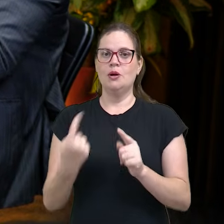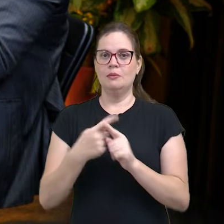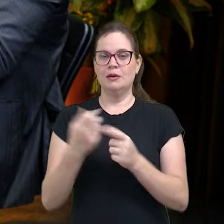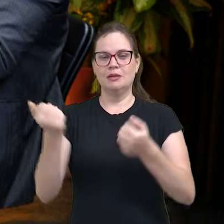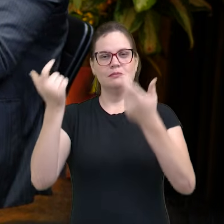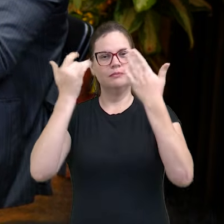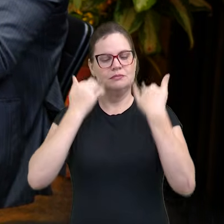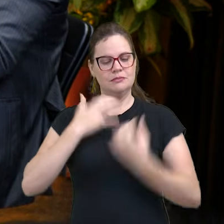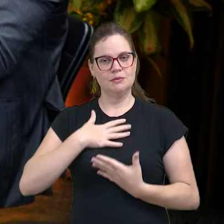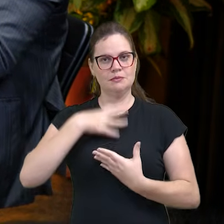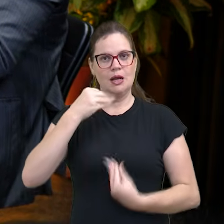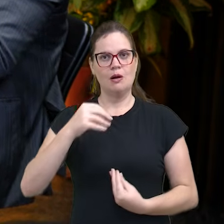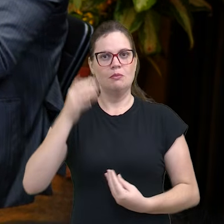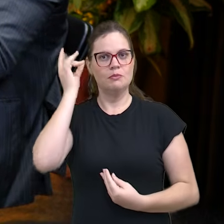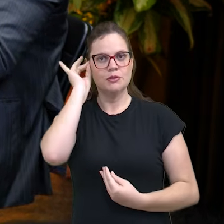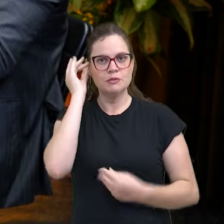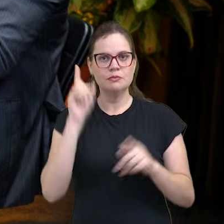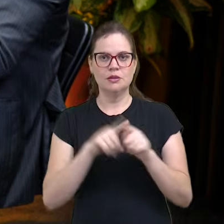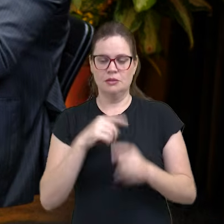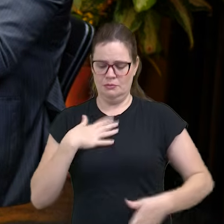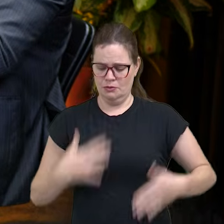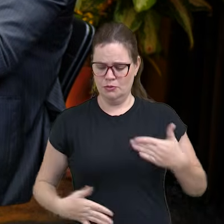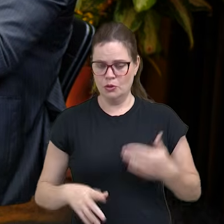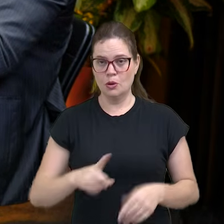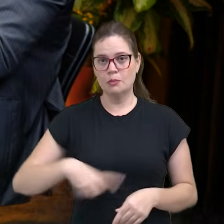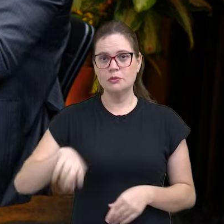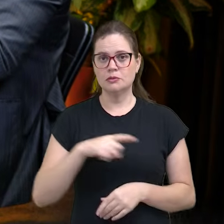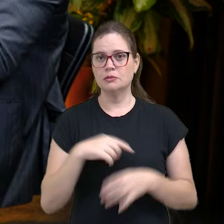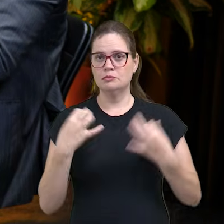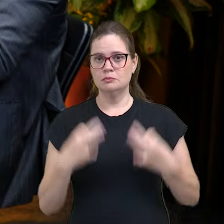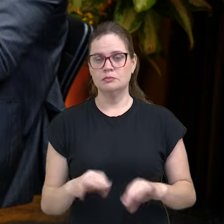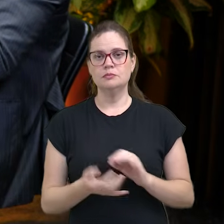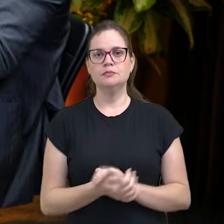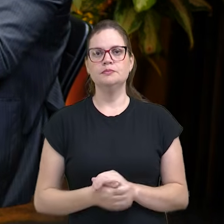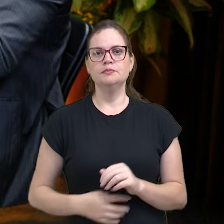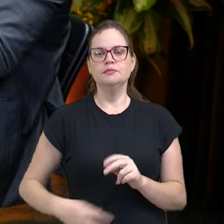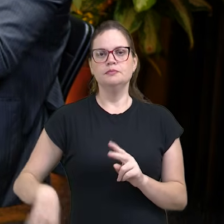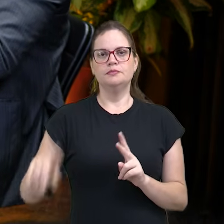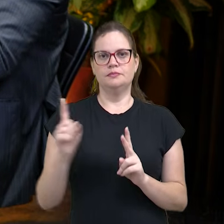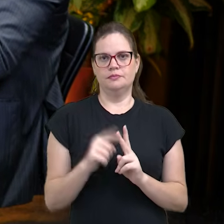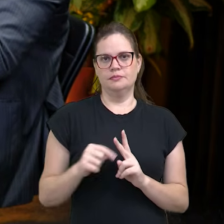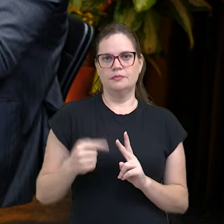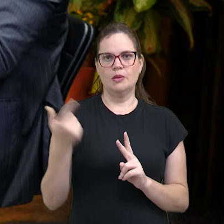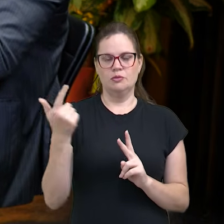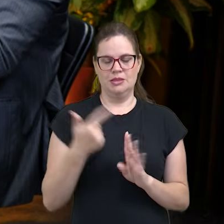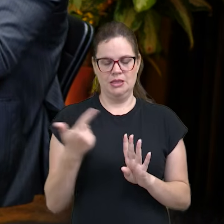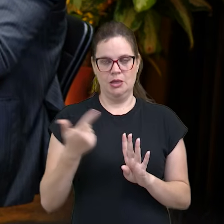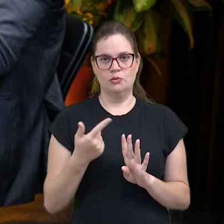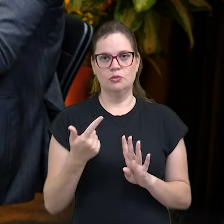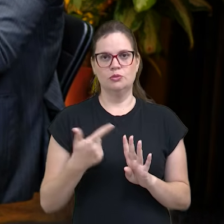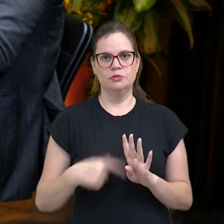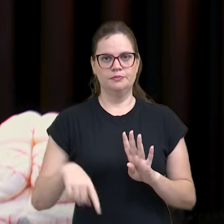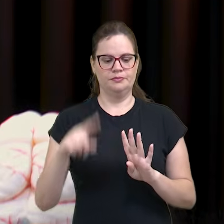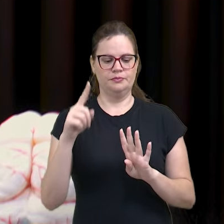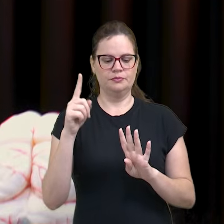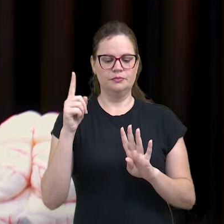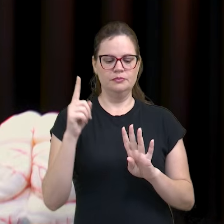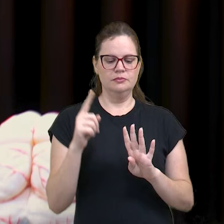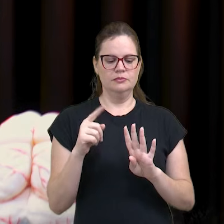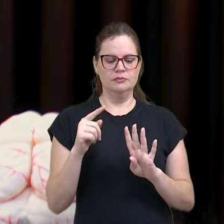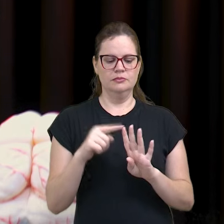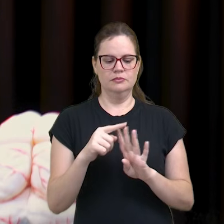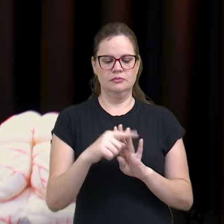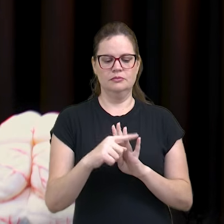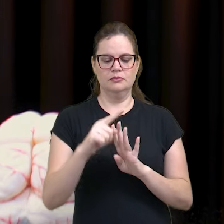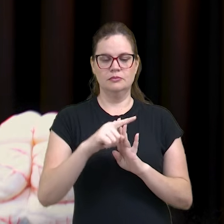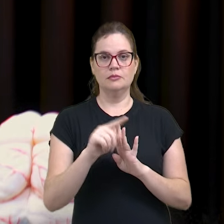O louvor, ele traz o benefício para a alma, para o espírito e para o corpo físico. Verdade. O segundo aqui que